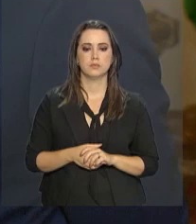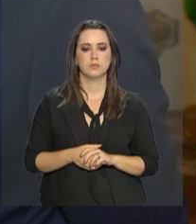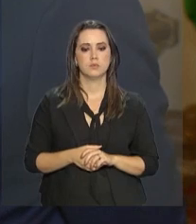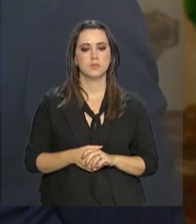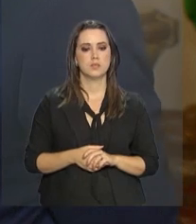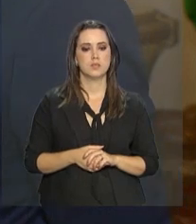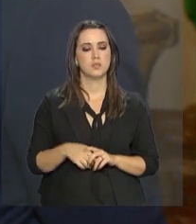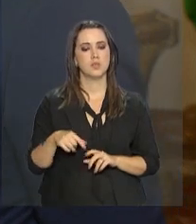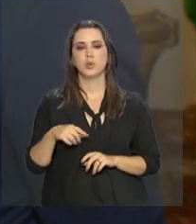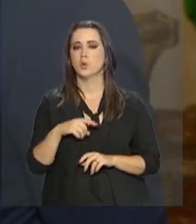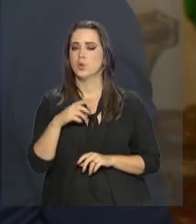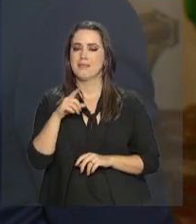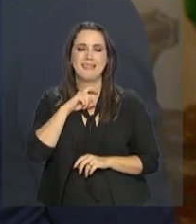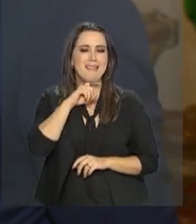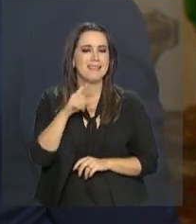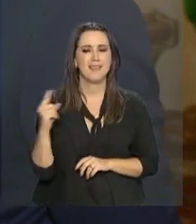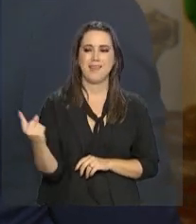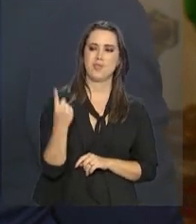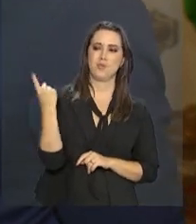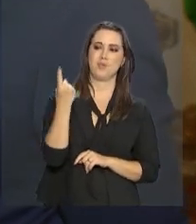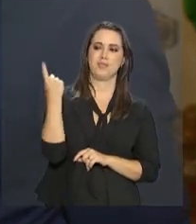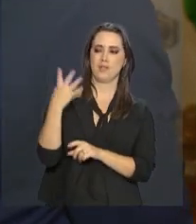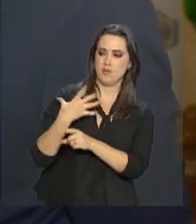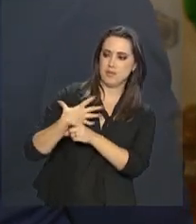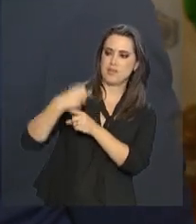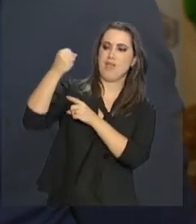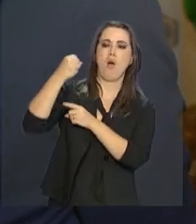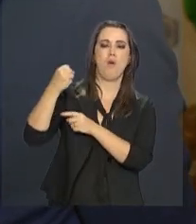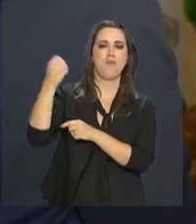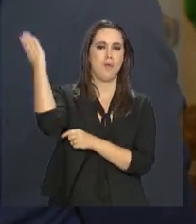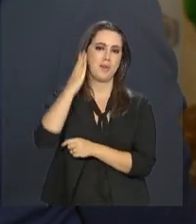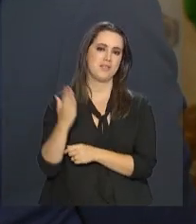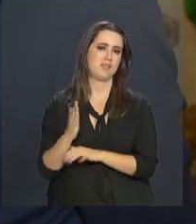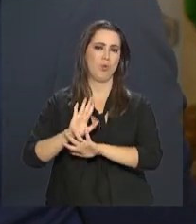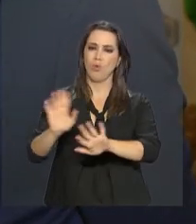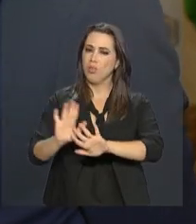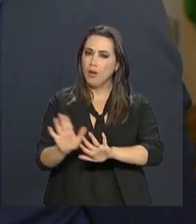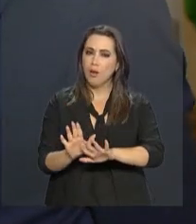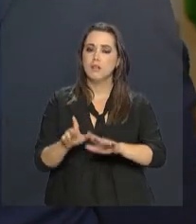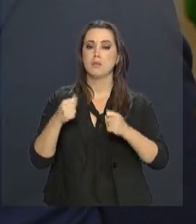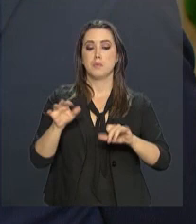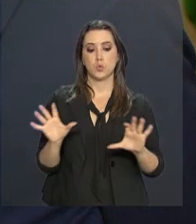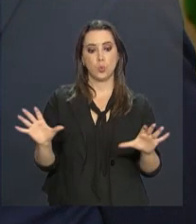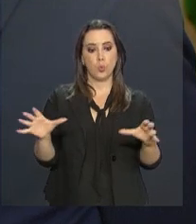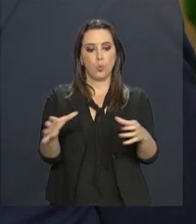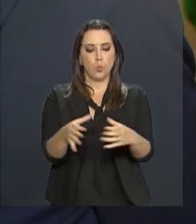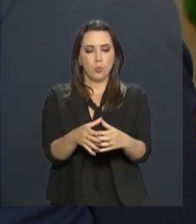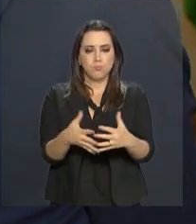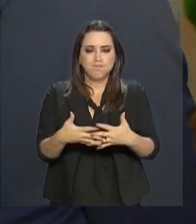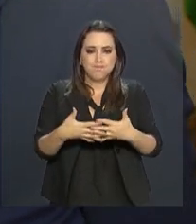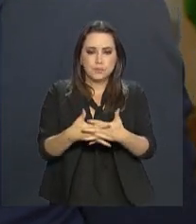Nenhuma pessoa sozinha vai salvar a nossa pátria, mas uma equipe,